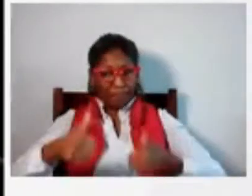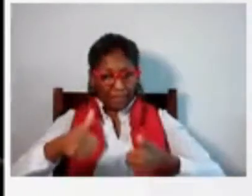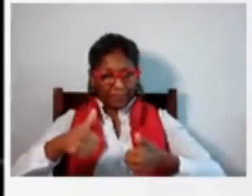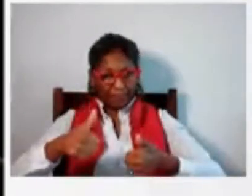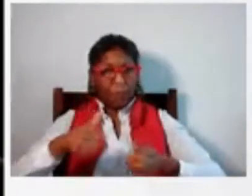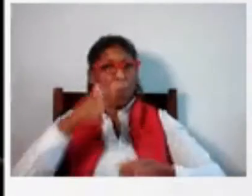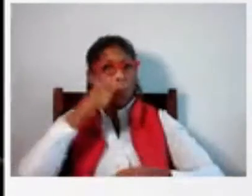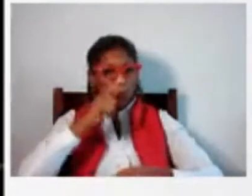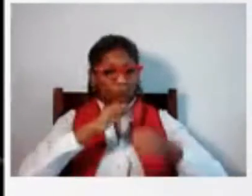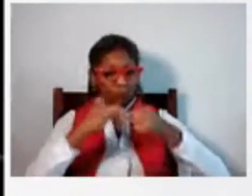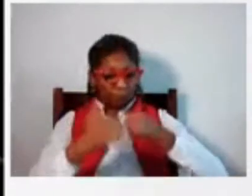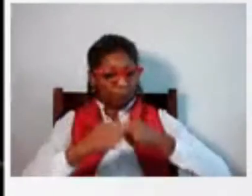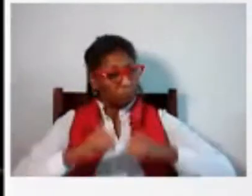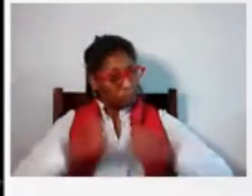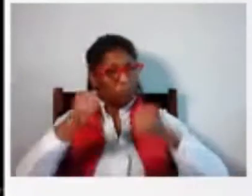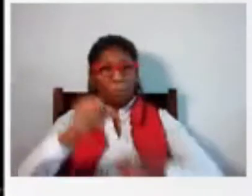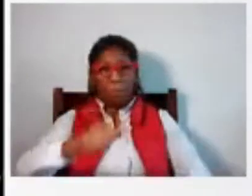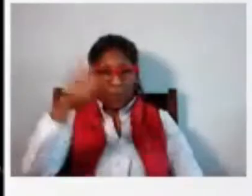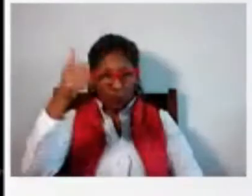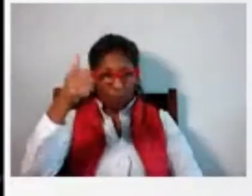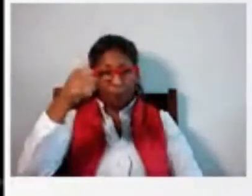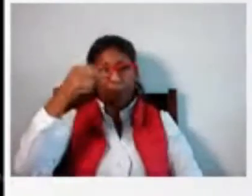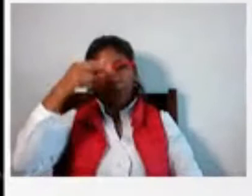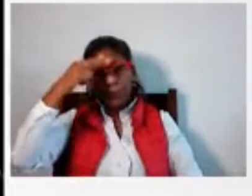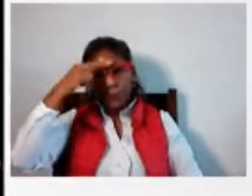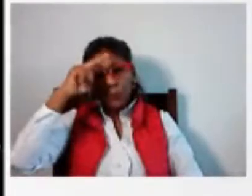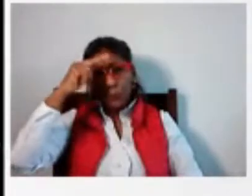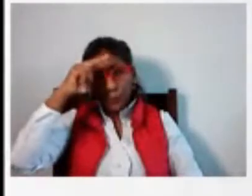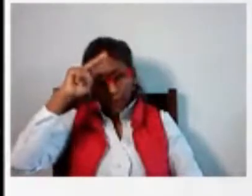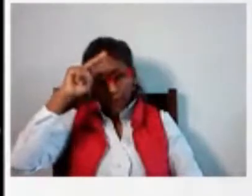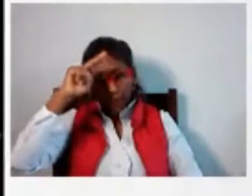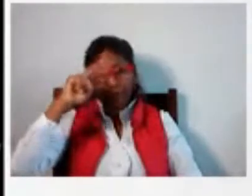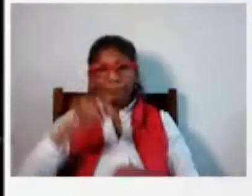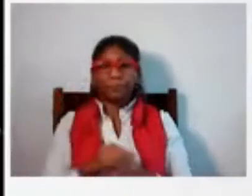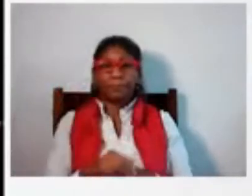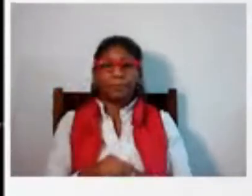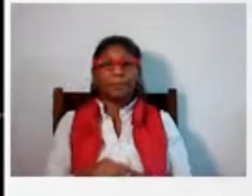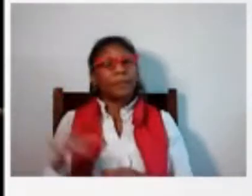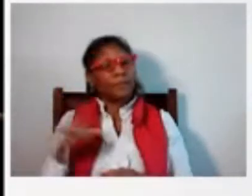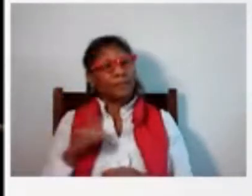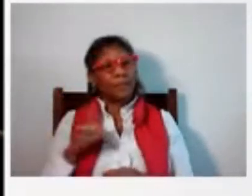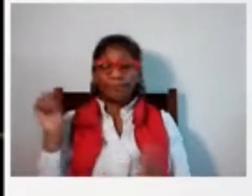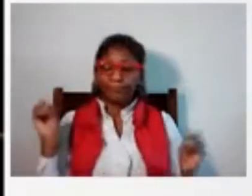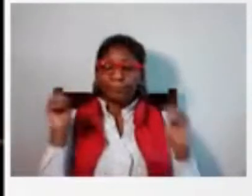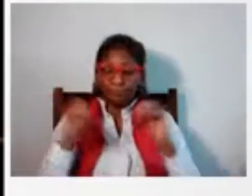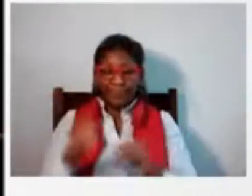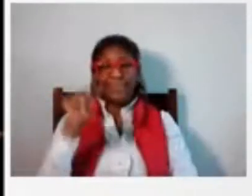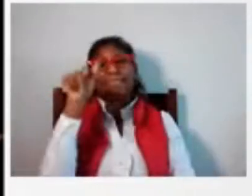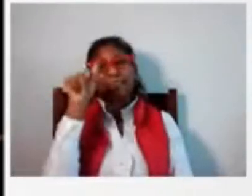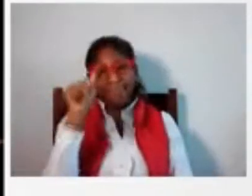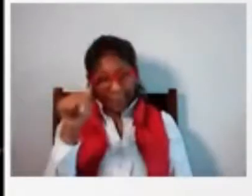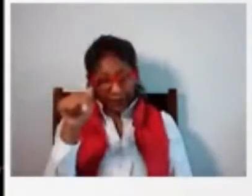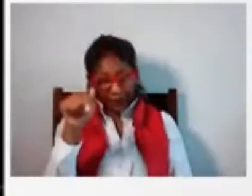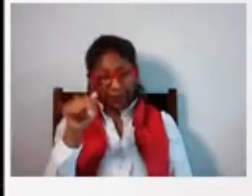fatores que fazem com que Uruguaiana, mesmo que haja a inserção dos 7 leitos da